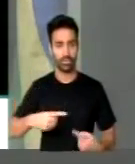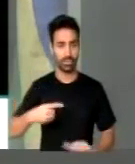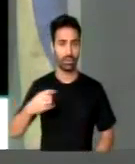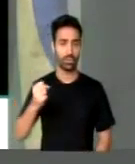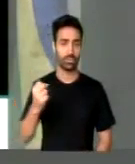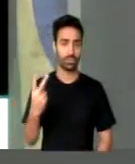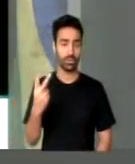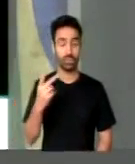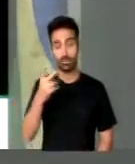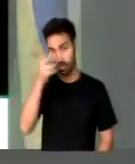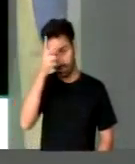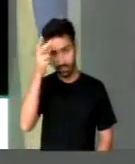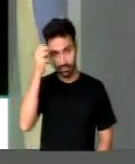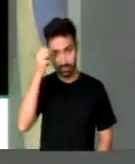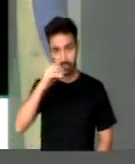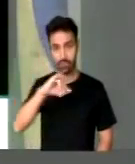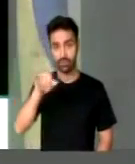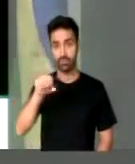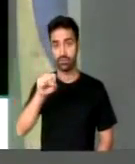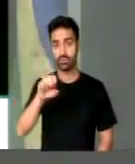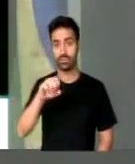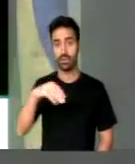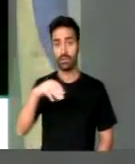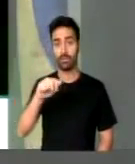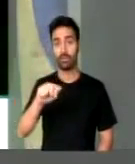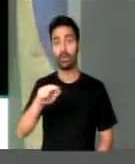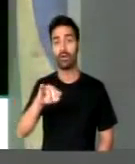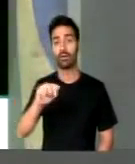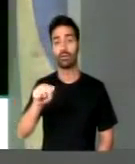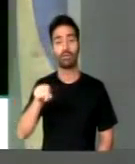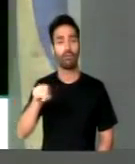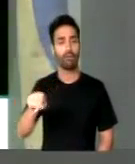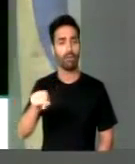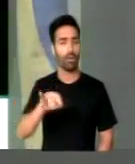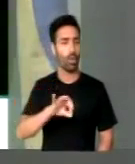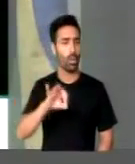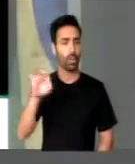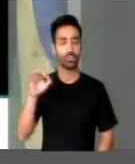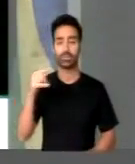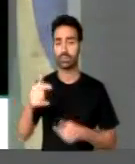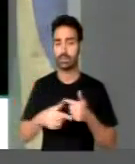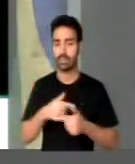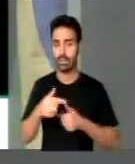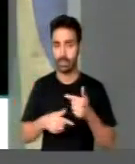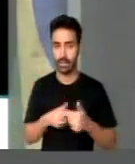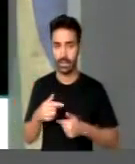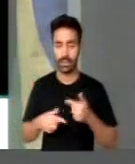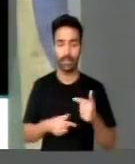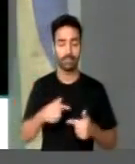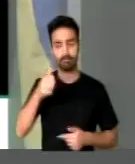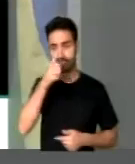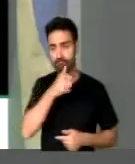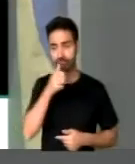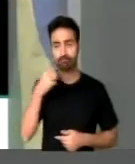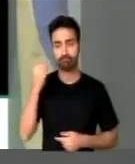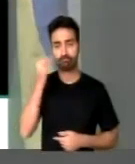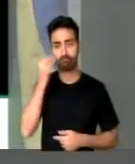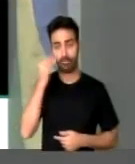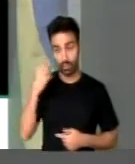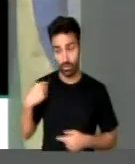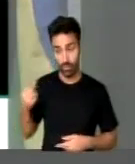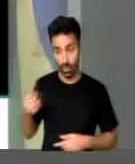prefeito José Maria Cândido, e que vem fazendo um bom trabalho na medida do possível, foi reeleito